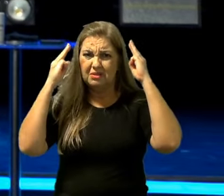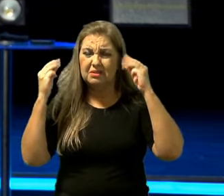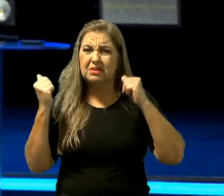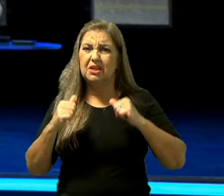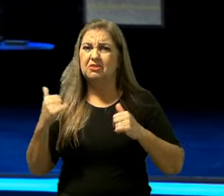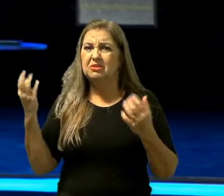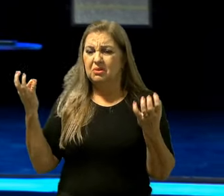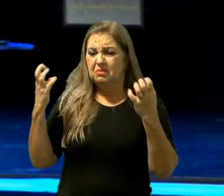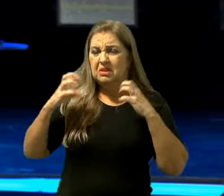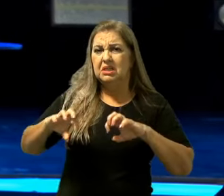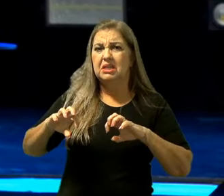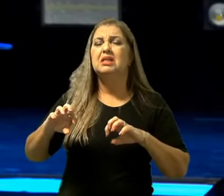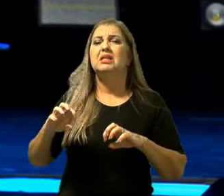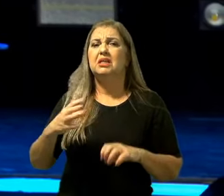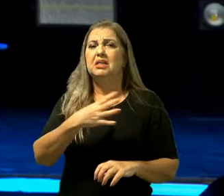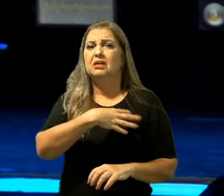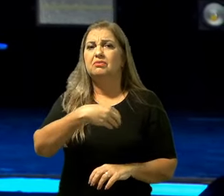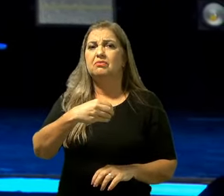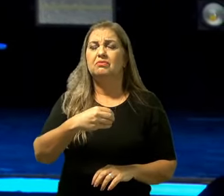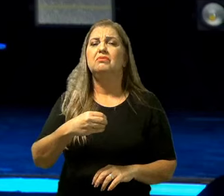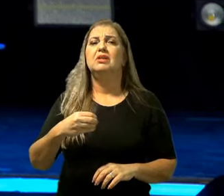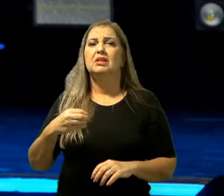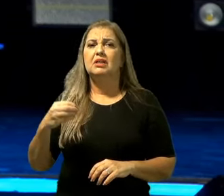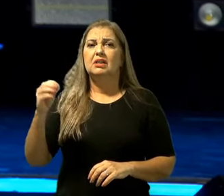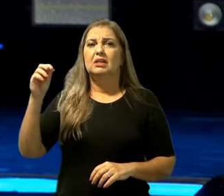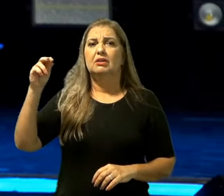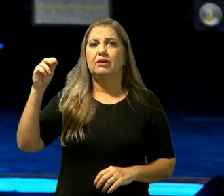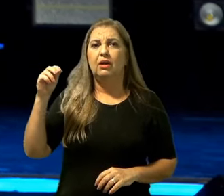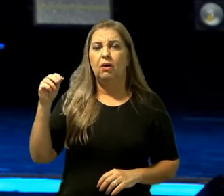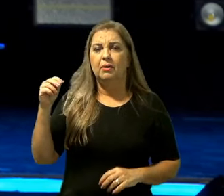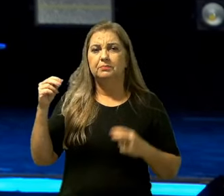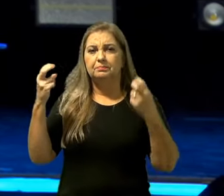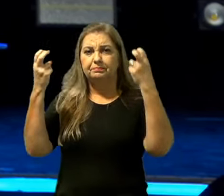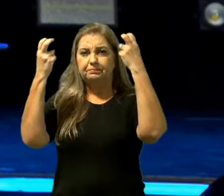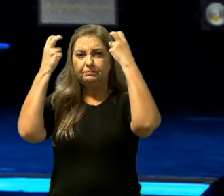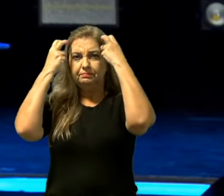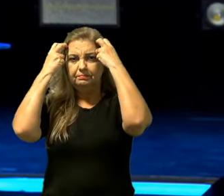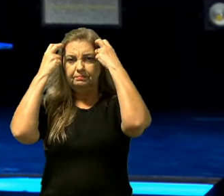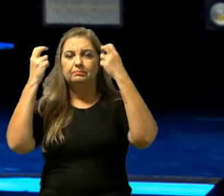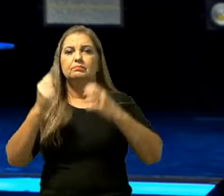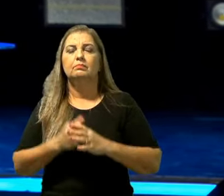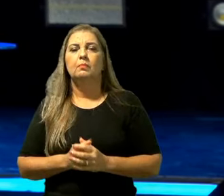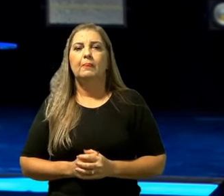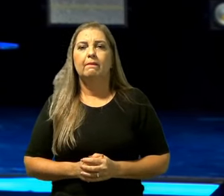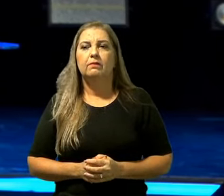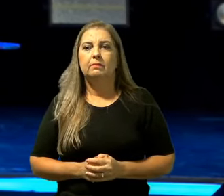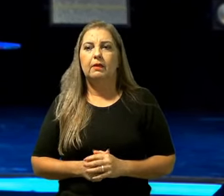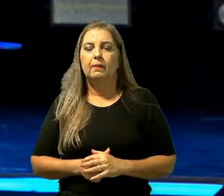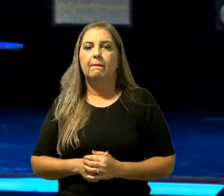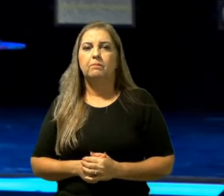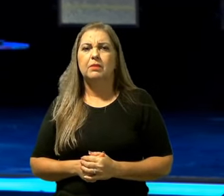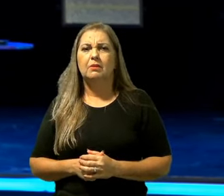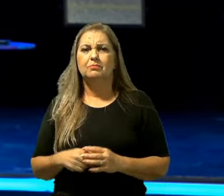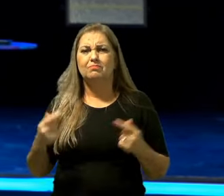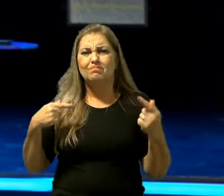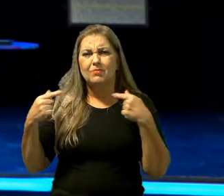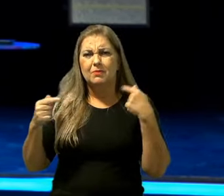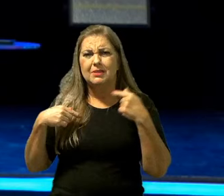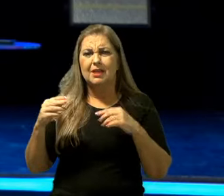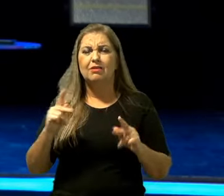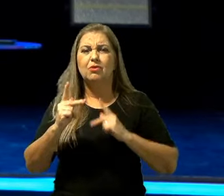filho da filha do faraó, versículo 25, preferindo ser maltratado com o povo de Deus